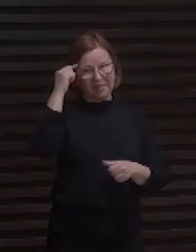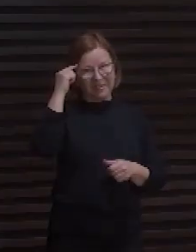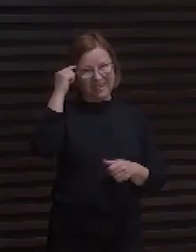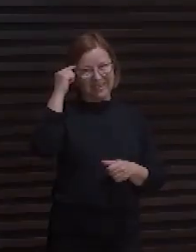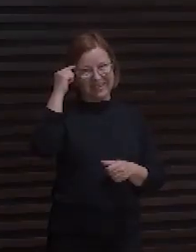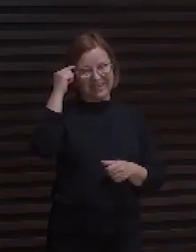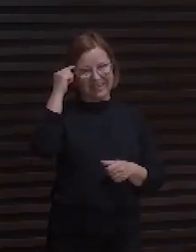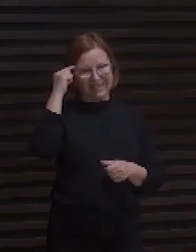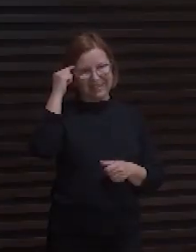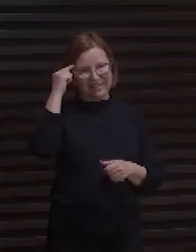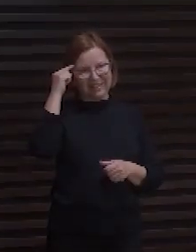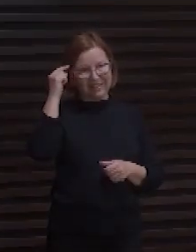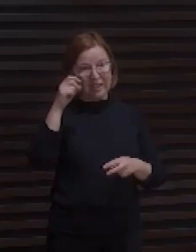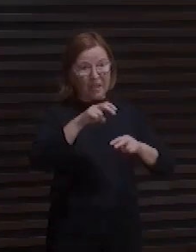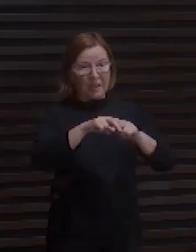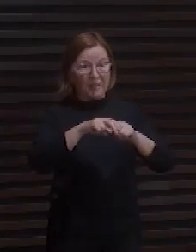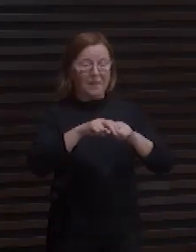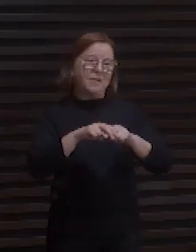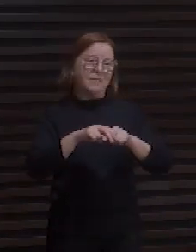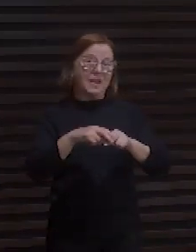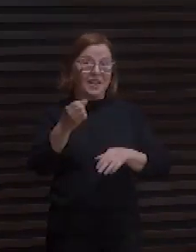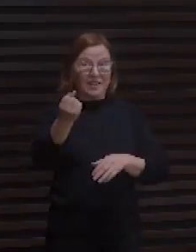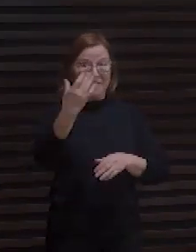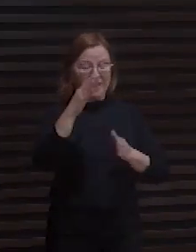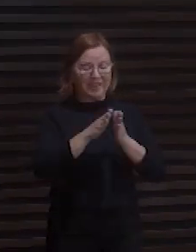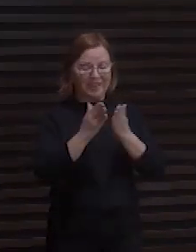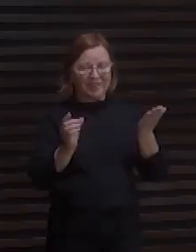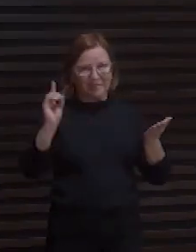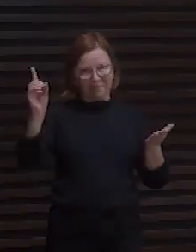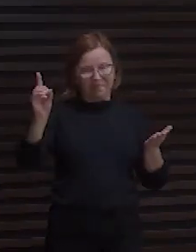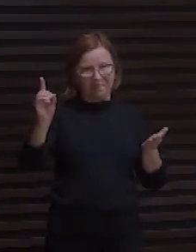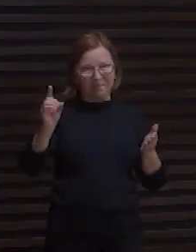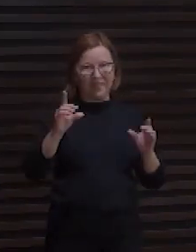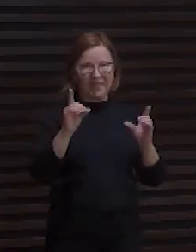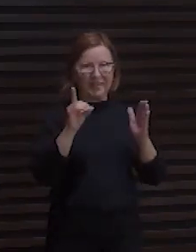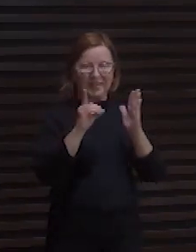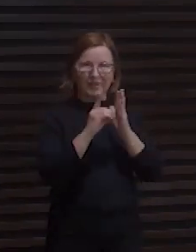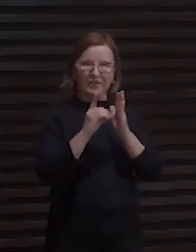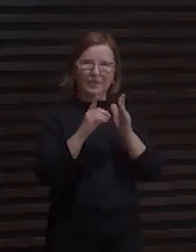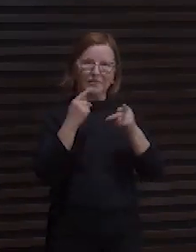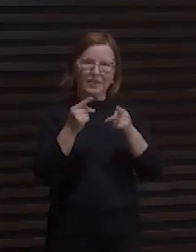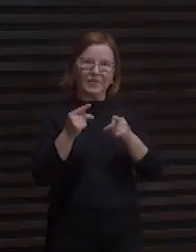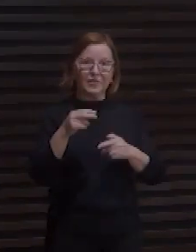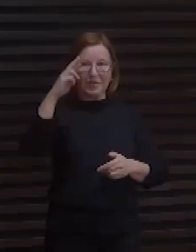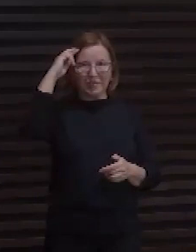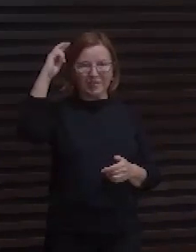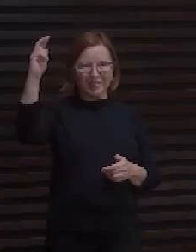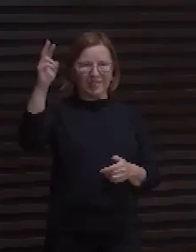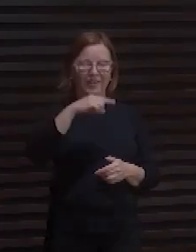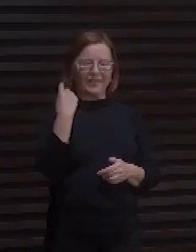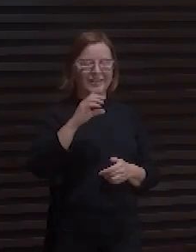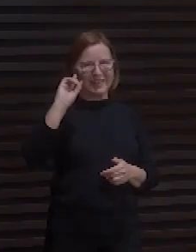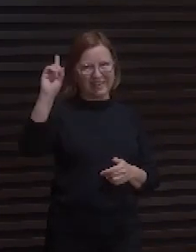das Escrituras. Vamos ler Deuteronômio 29:29. O Senhor nosso